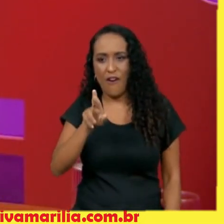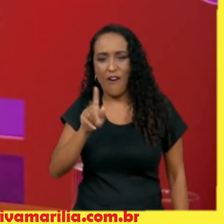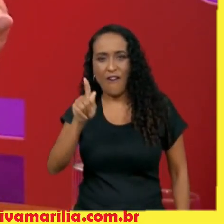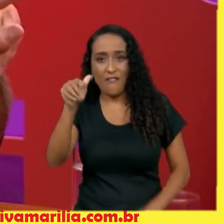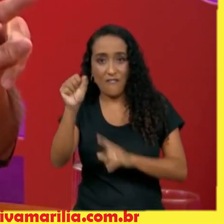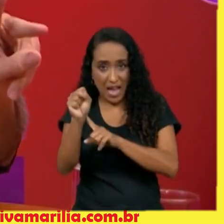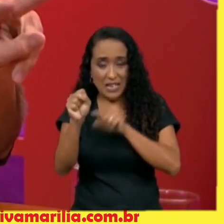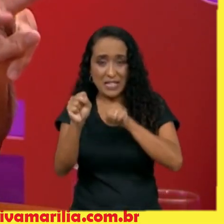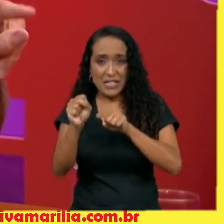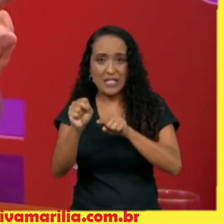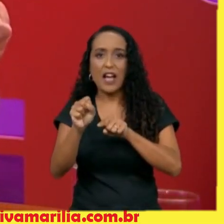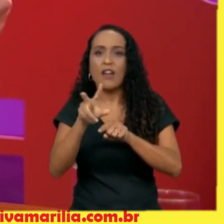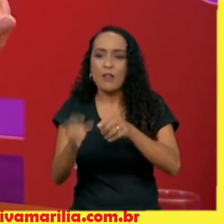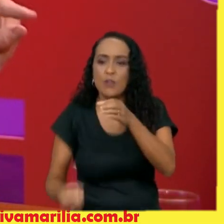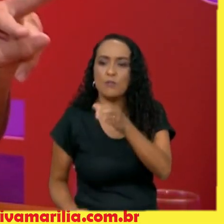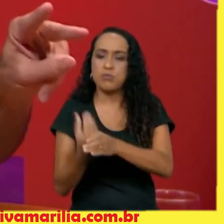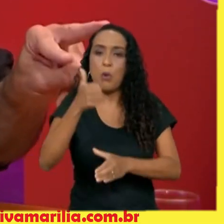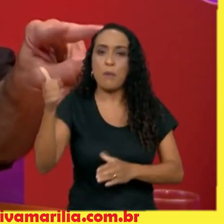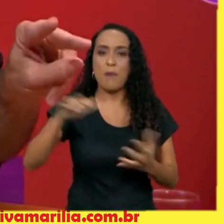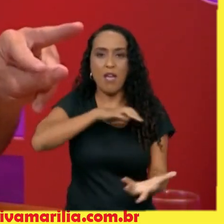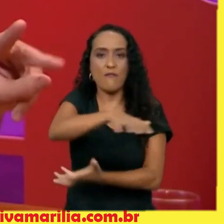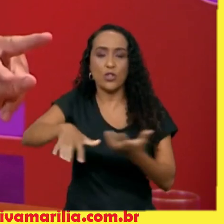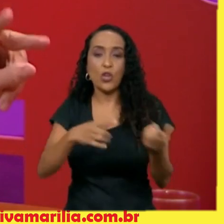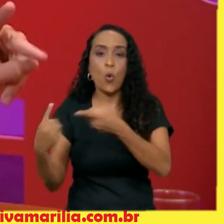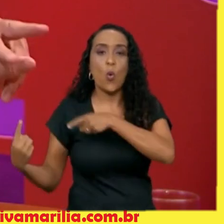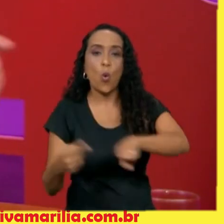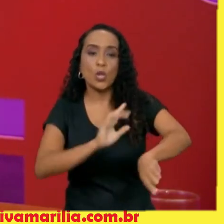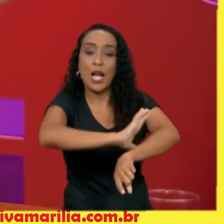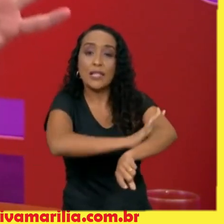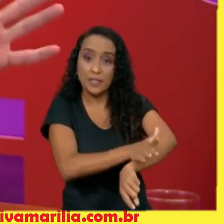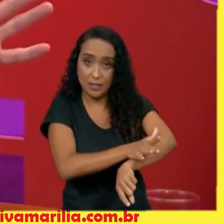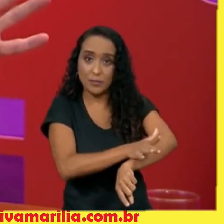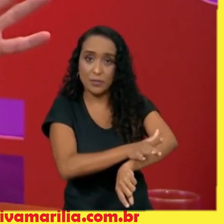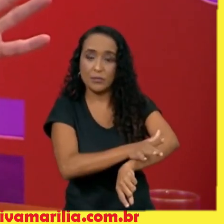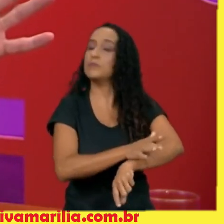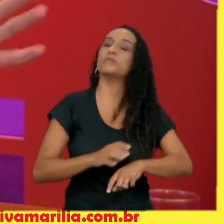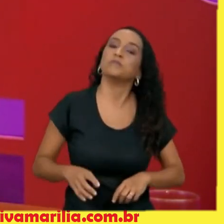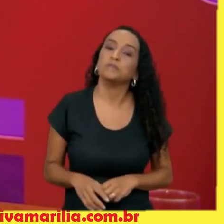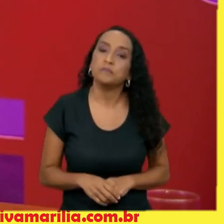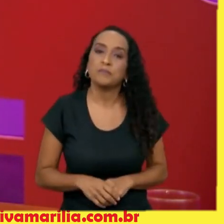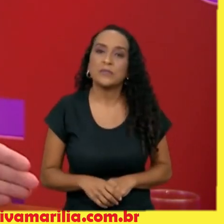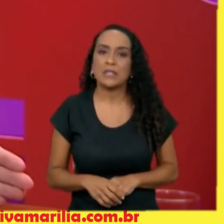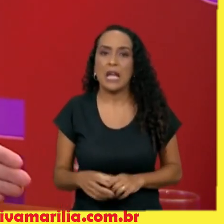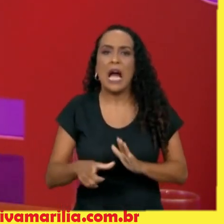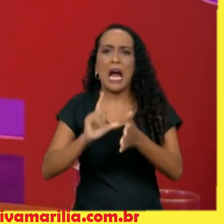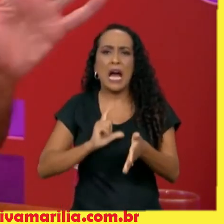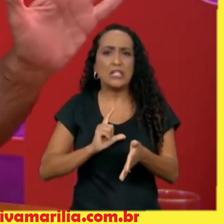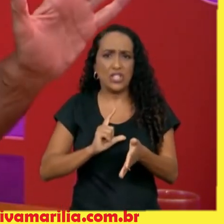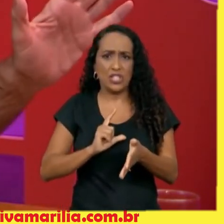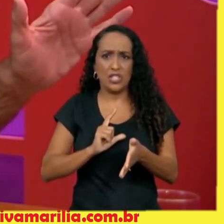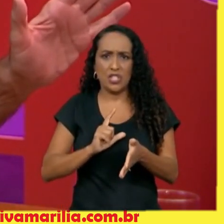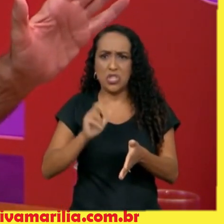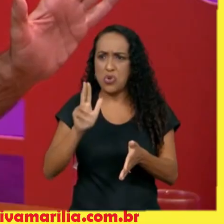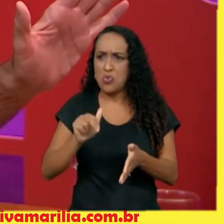montar a primeira revolução antirracista entre nós. Né? Isso quase nunca é percebido. Né? Antes de 1930, isso aqui era um